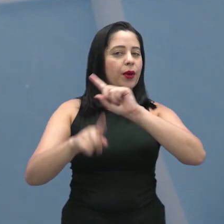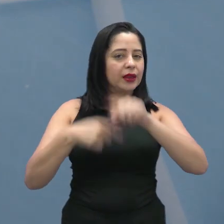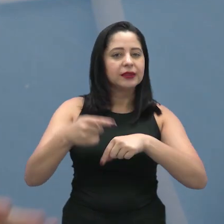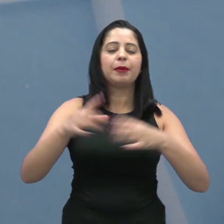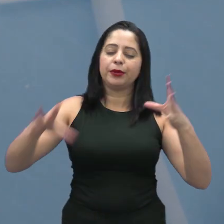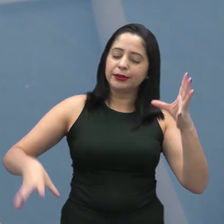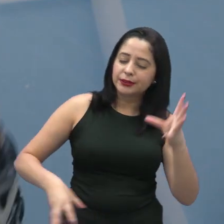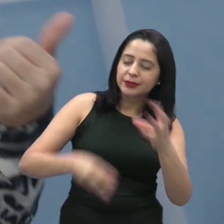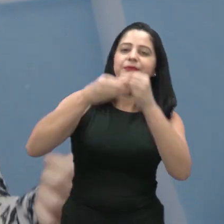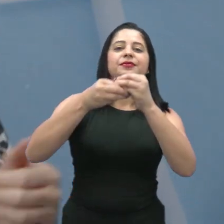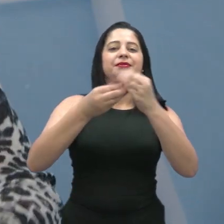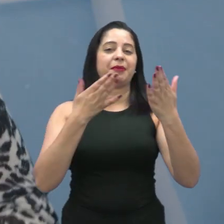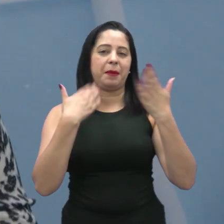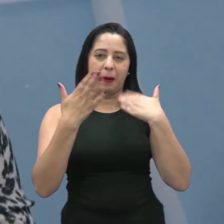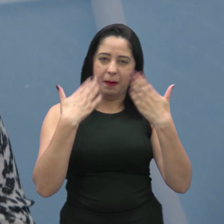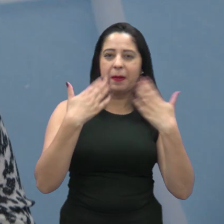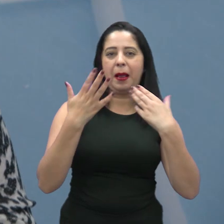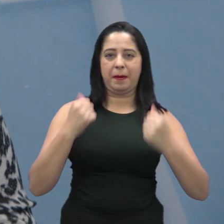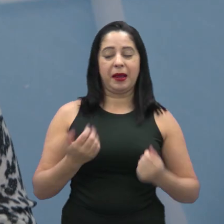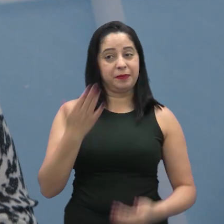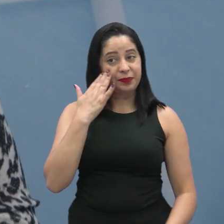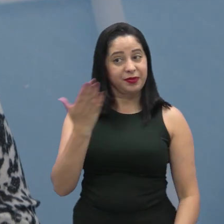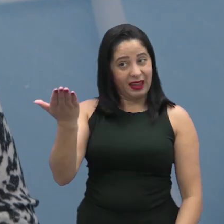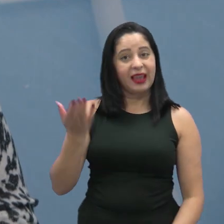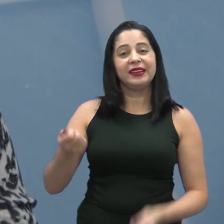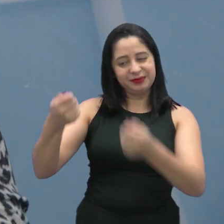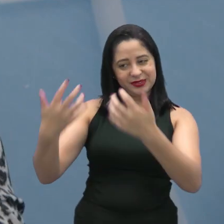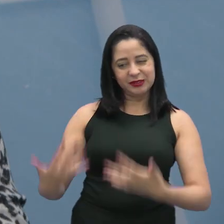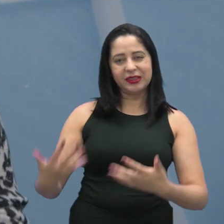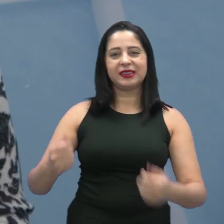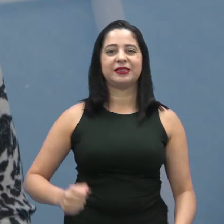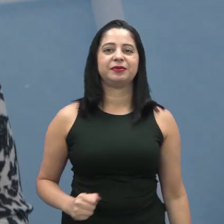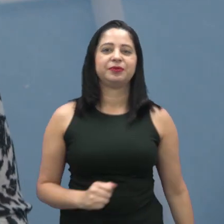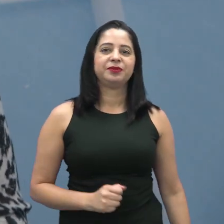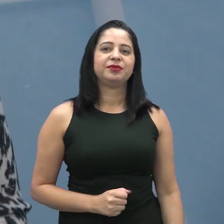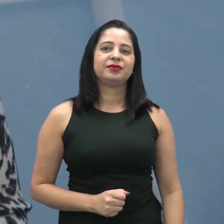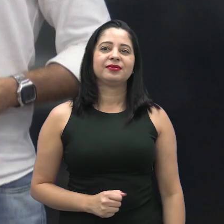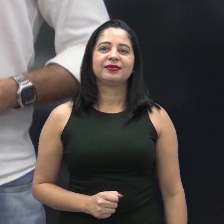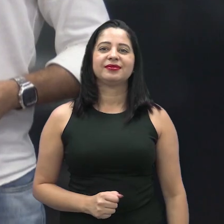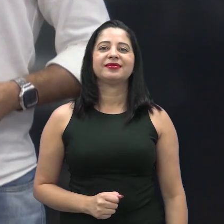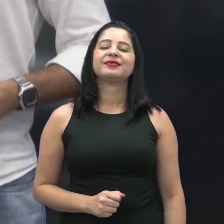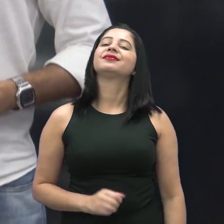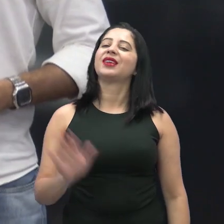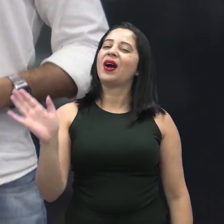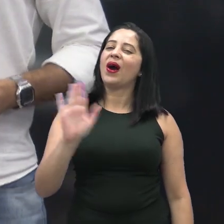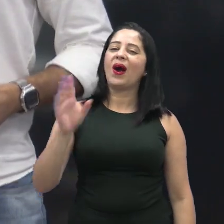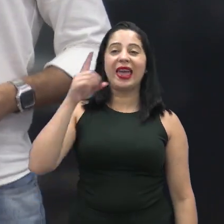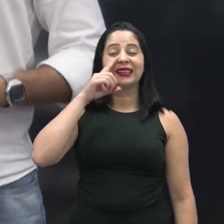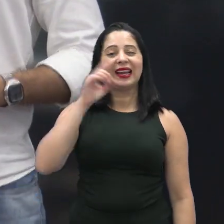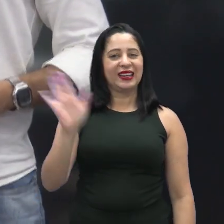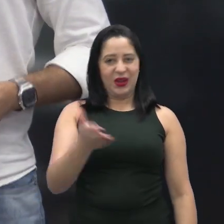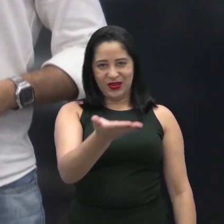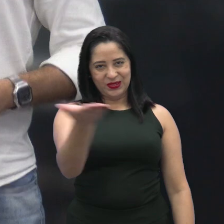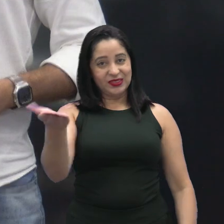volta, recapitula e passa a palavra para o Edson Querido. Vamos conferir. E aí, Dani, oi para todo mundo que